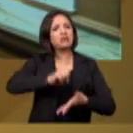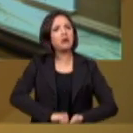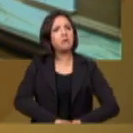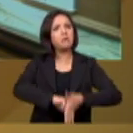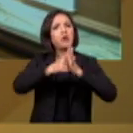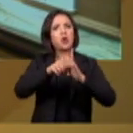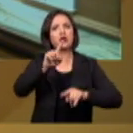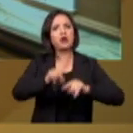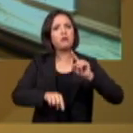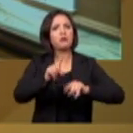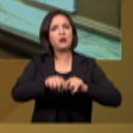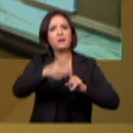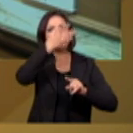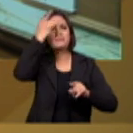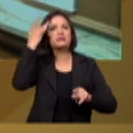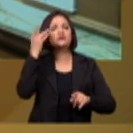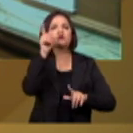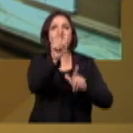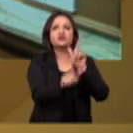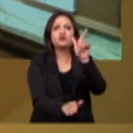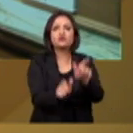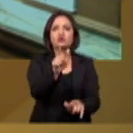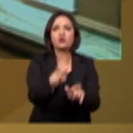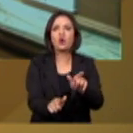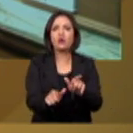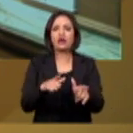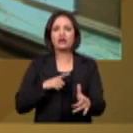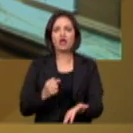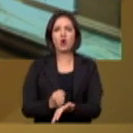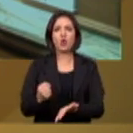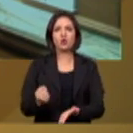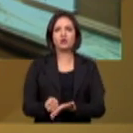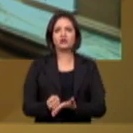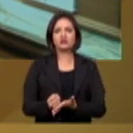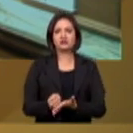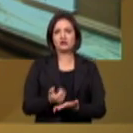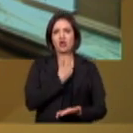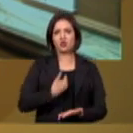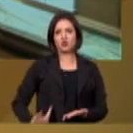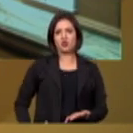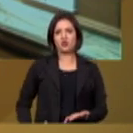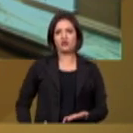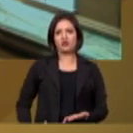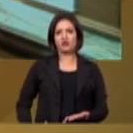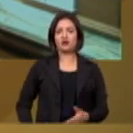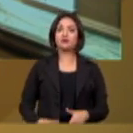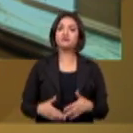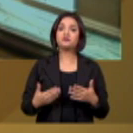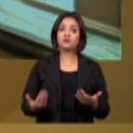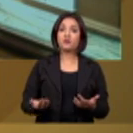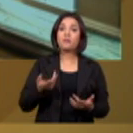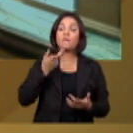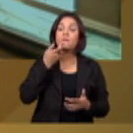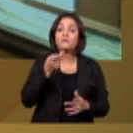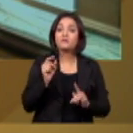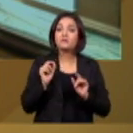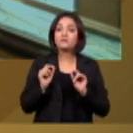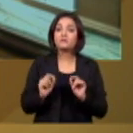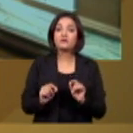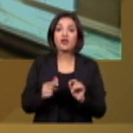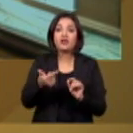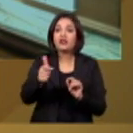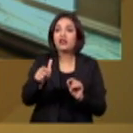particulares outras administração pública está com em propriedade de